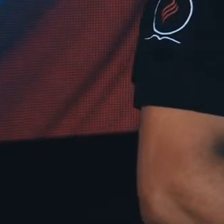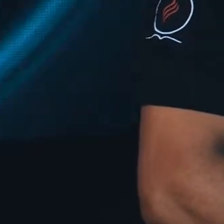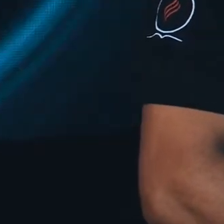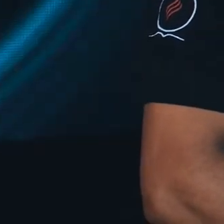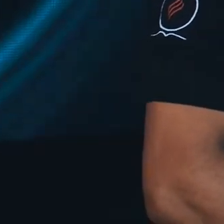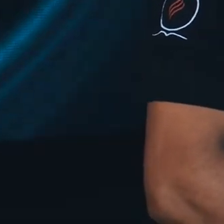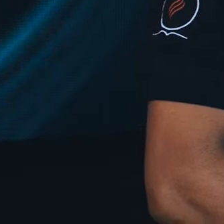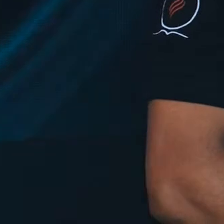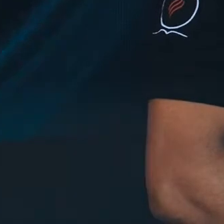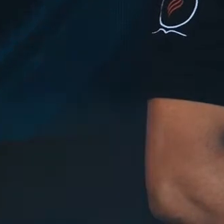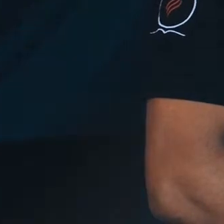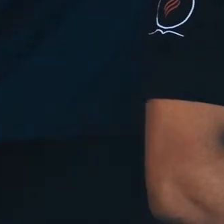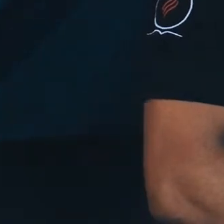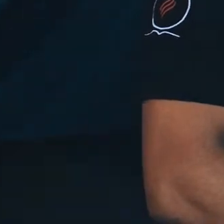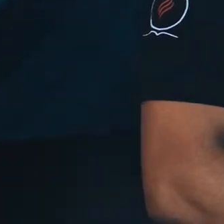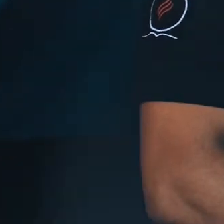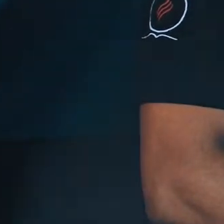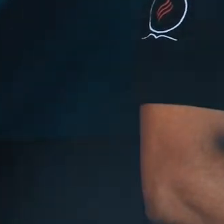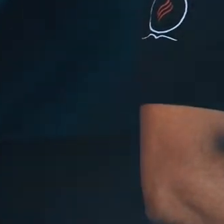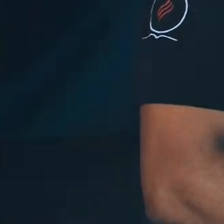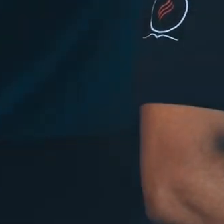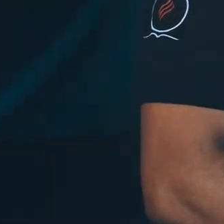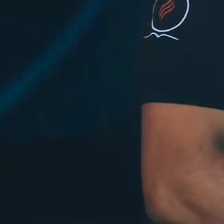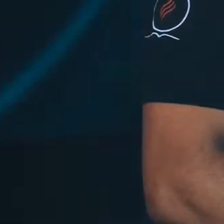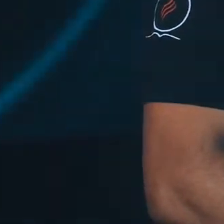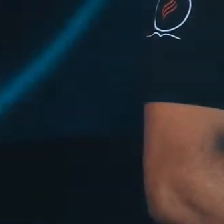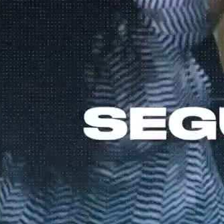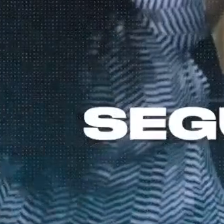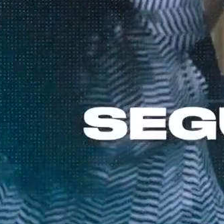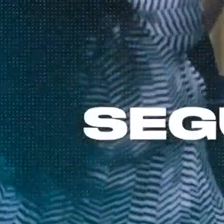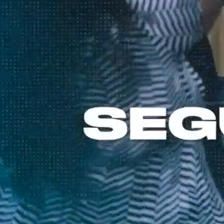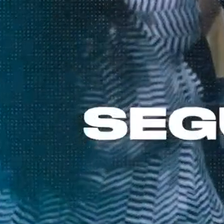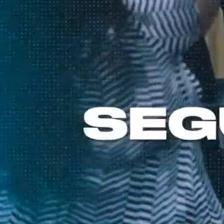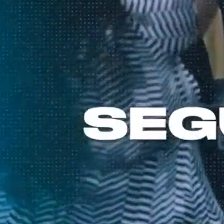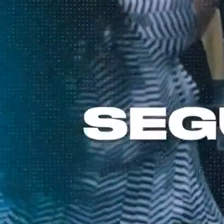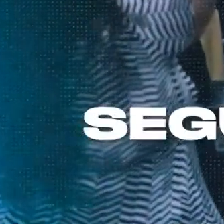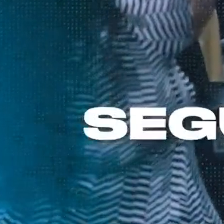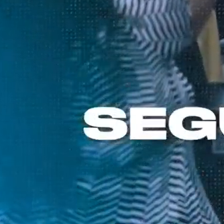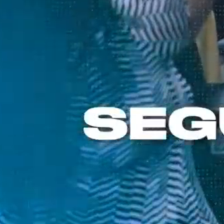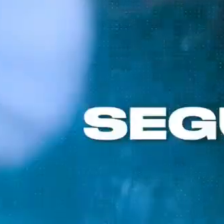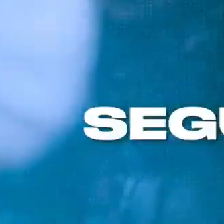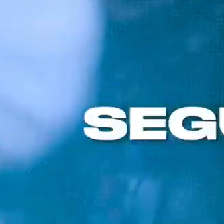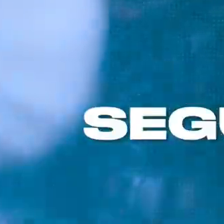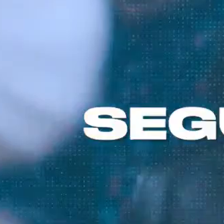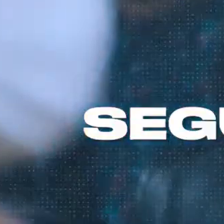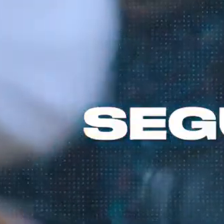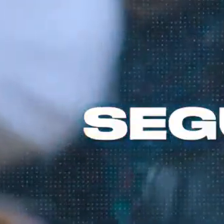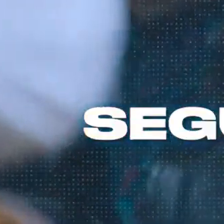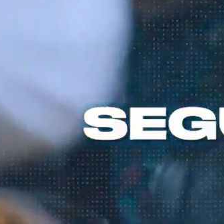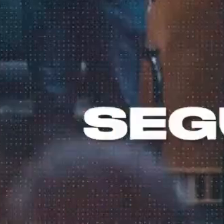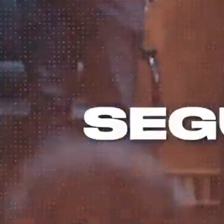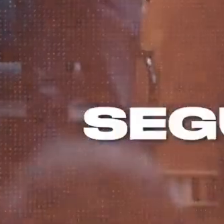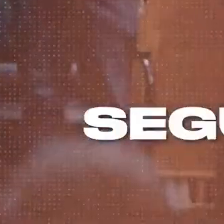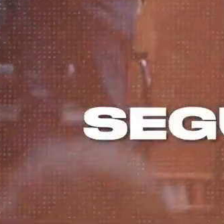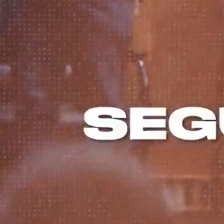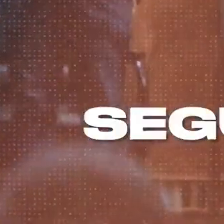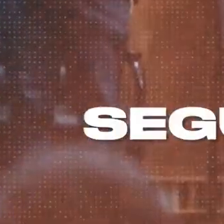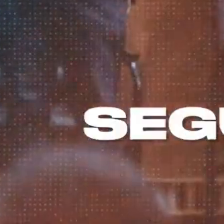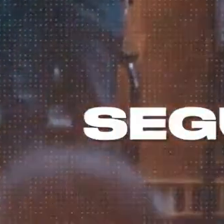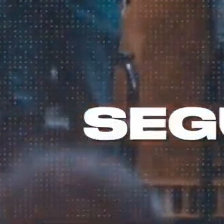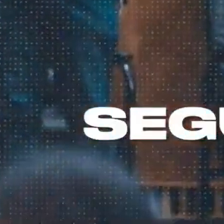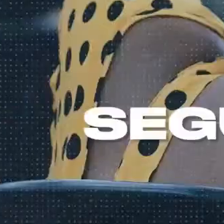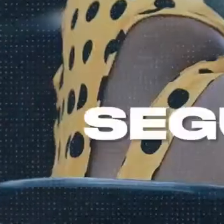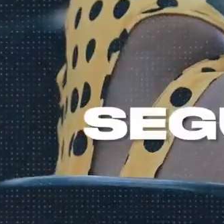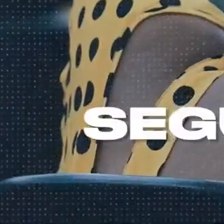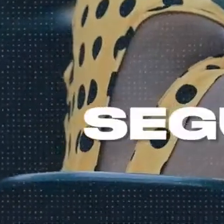nossas famílias. Nós temos o culto da família, é uma palavra direcionada para você pai, para você mãe, para você